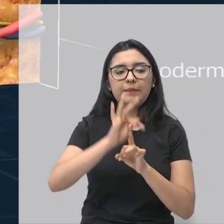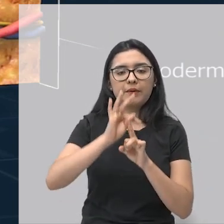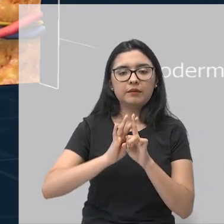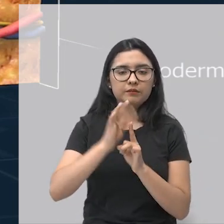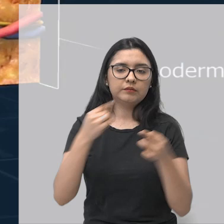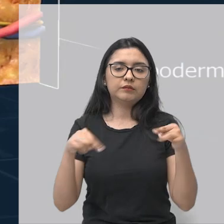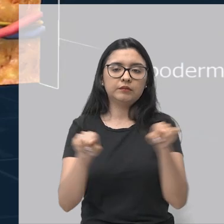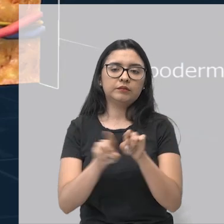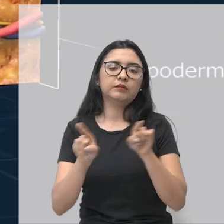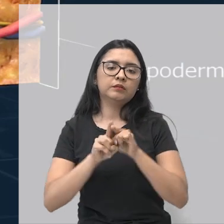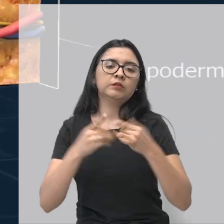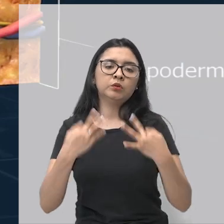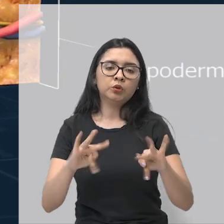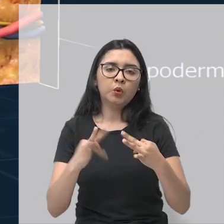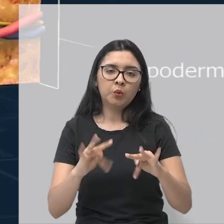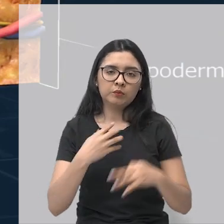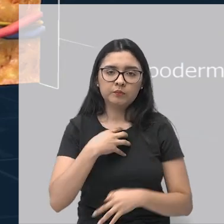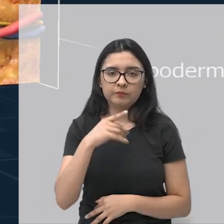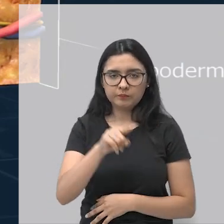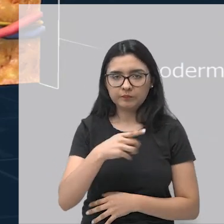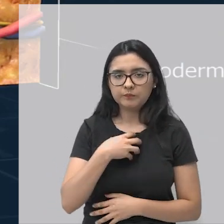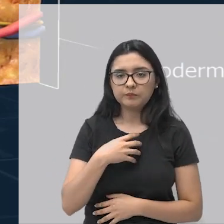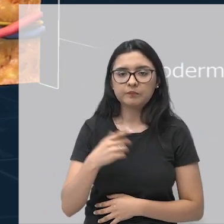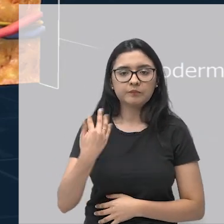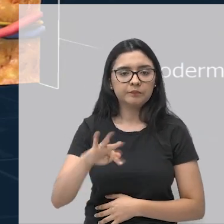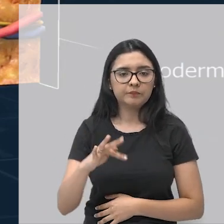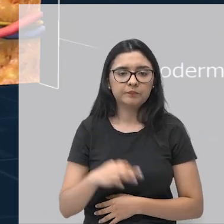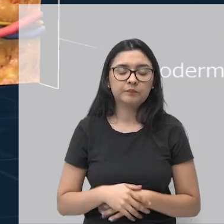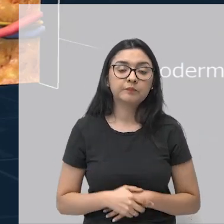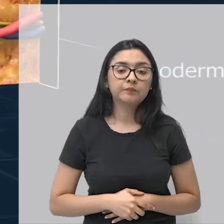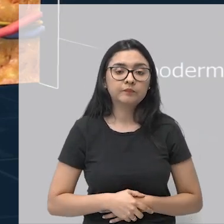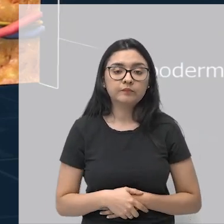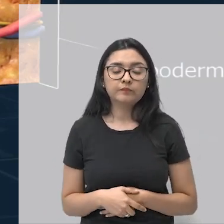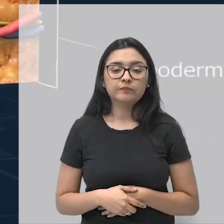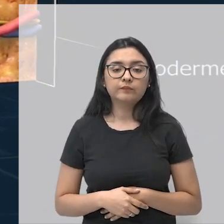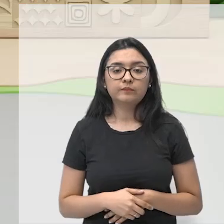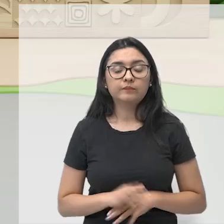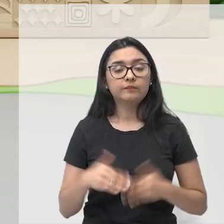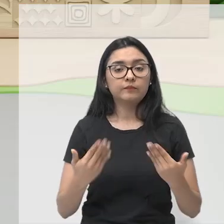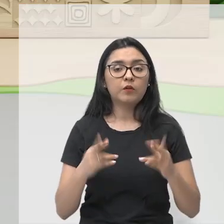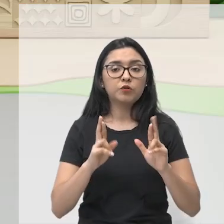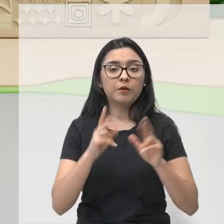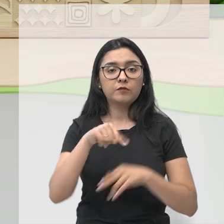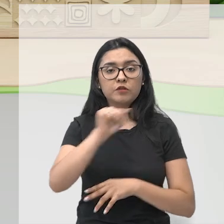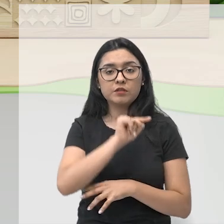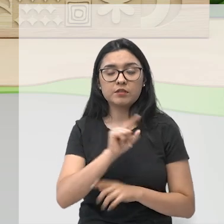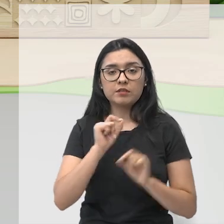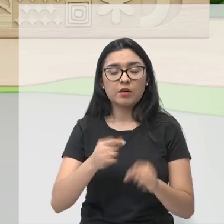temperatura e dor, certo? Então, eu espero que